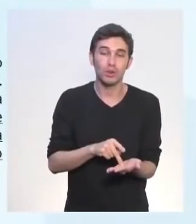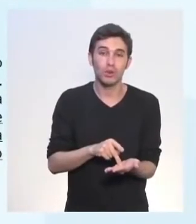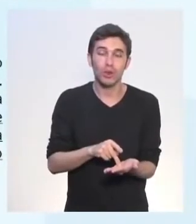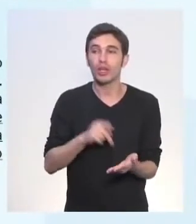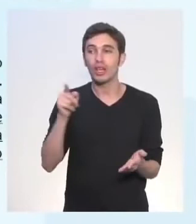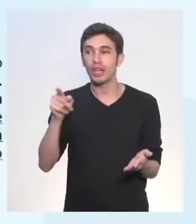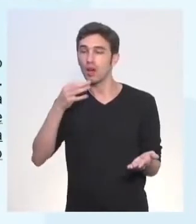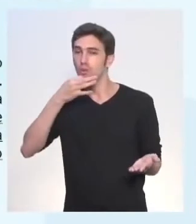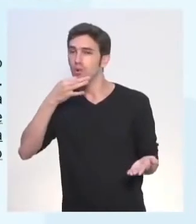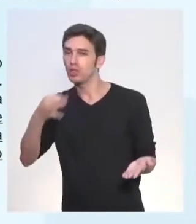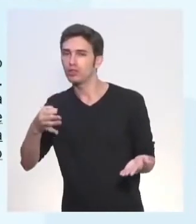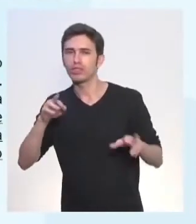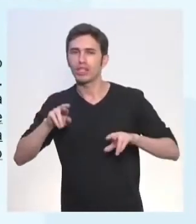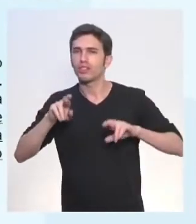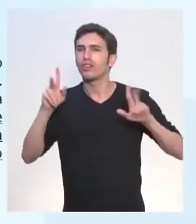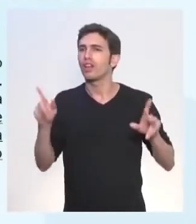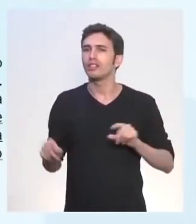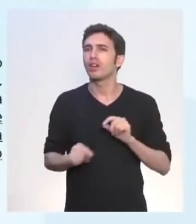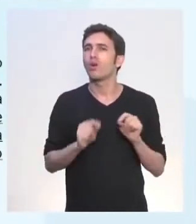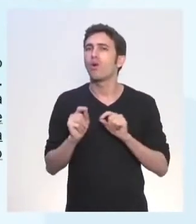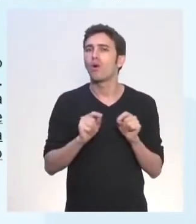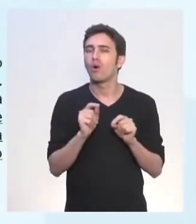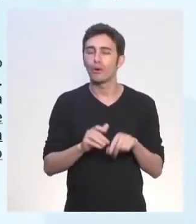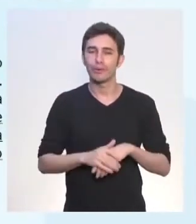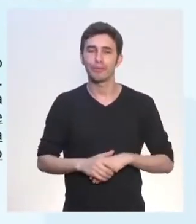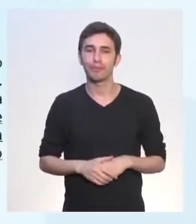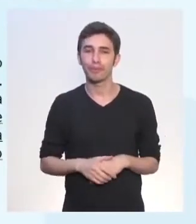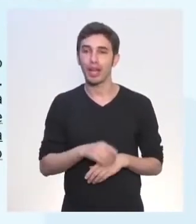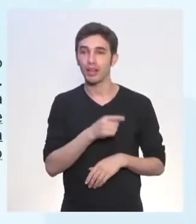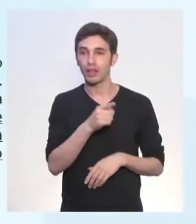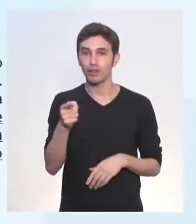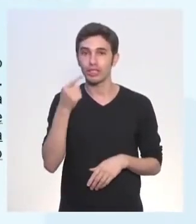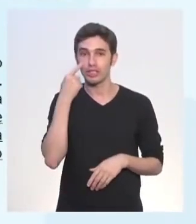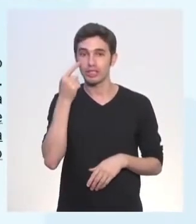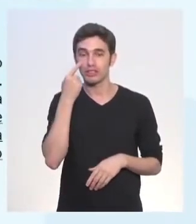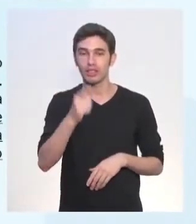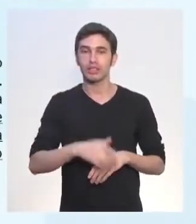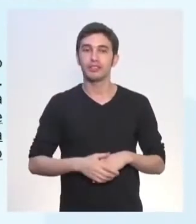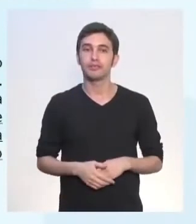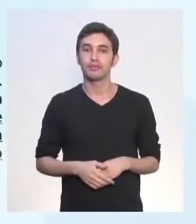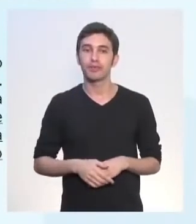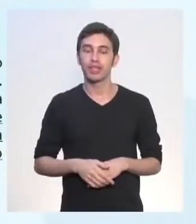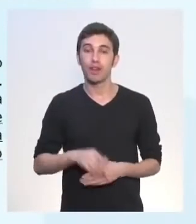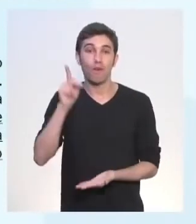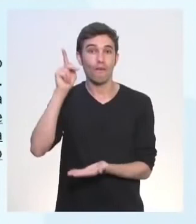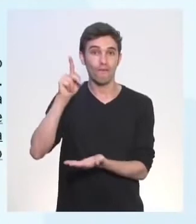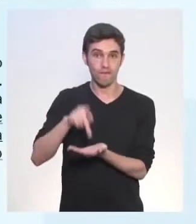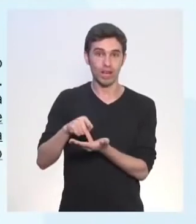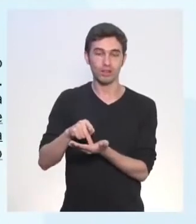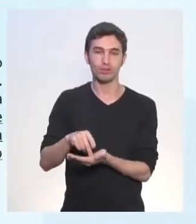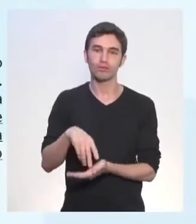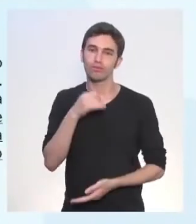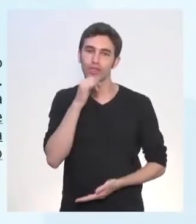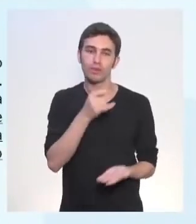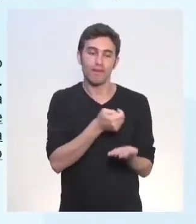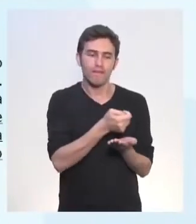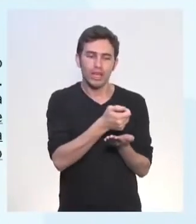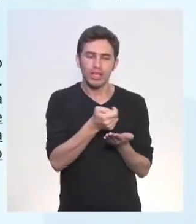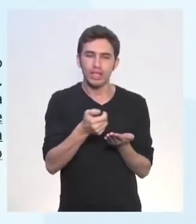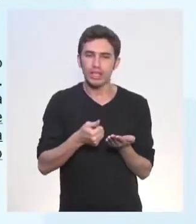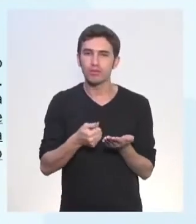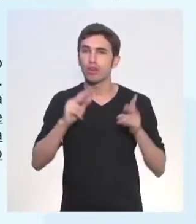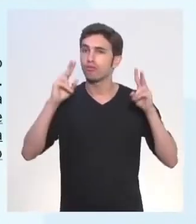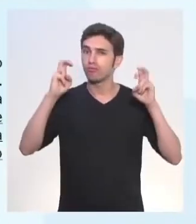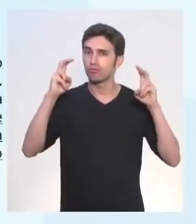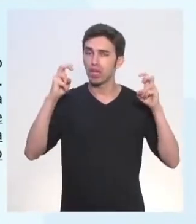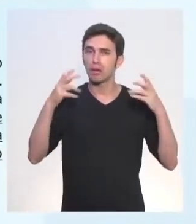a diferença entre eles, né? Verificando essa questão da subjetividade. O fato, olha lá, fake news é um tema que tem sido